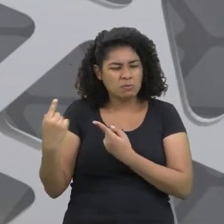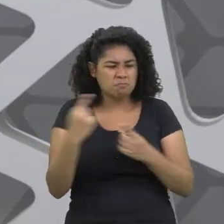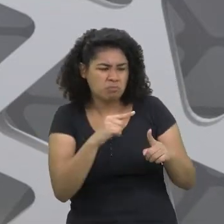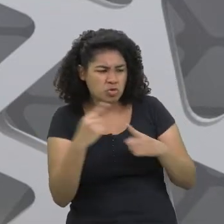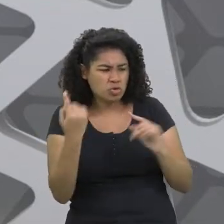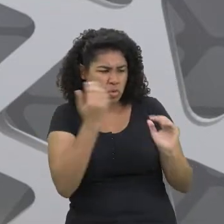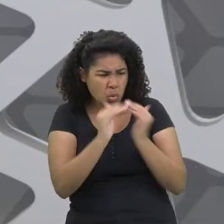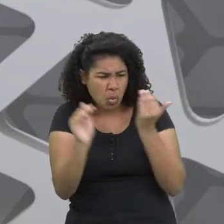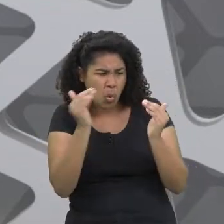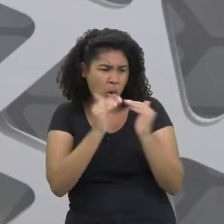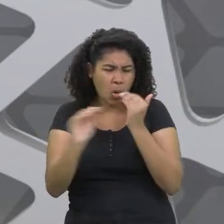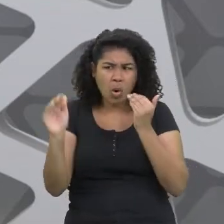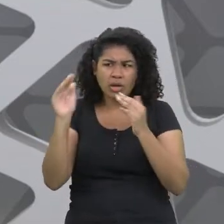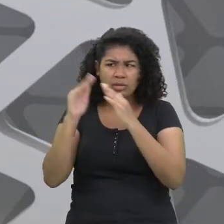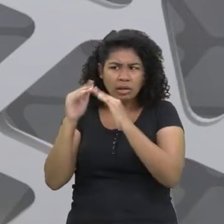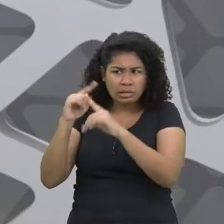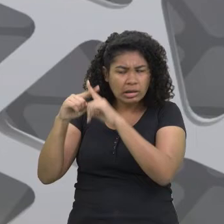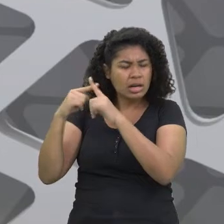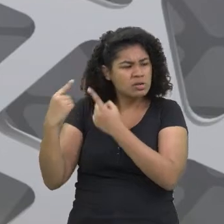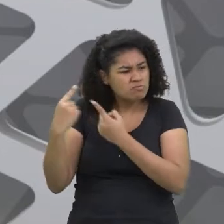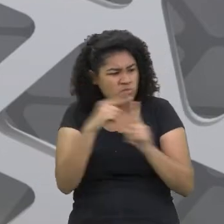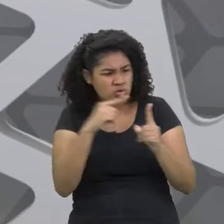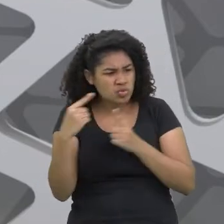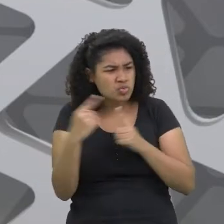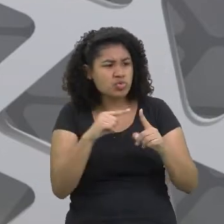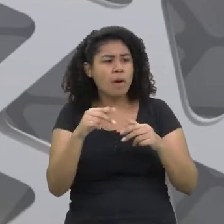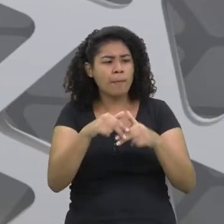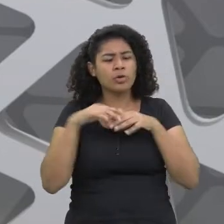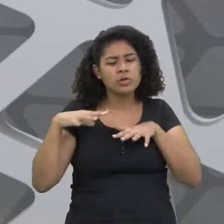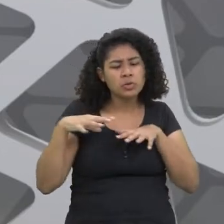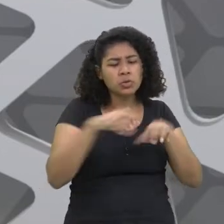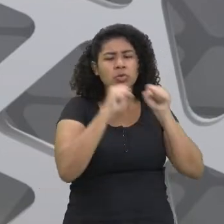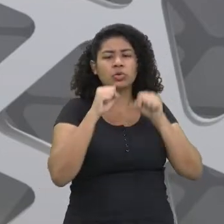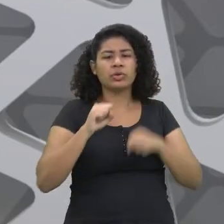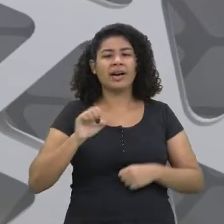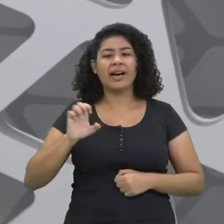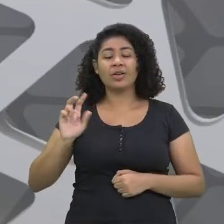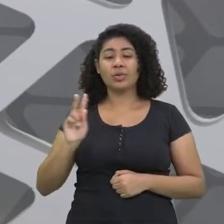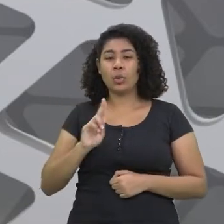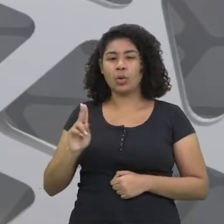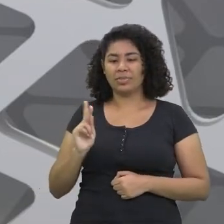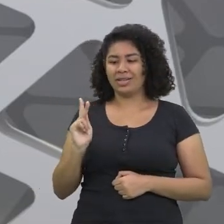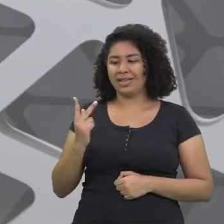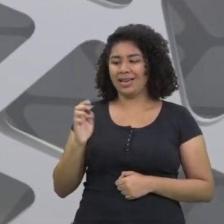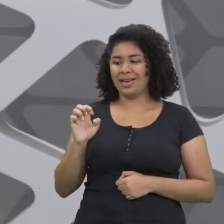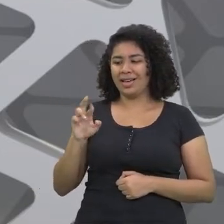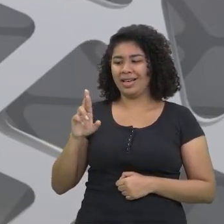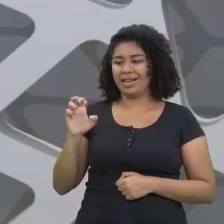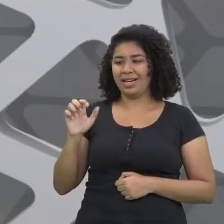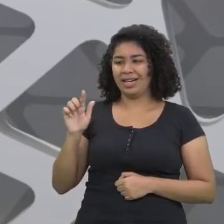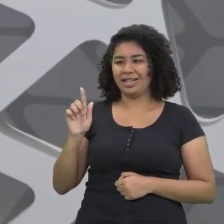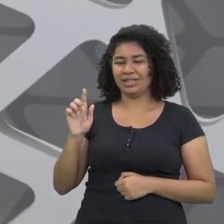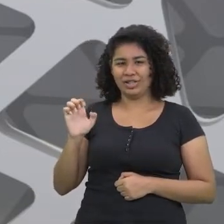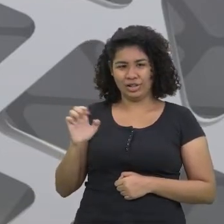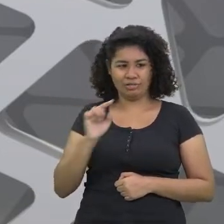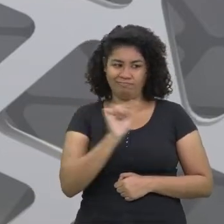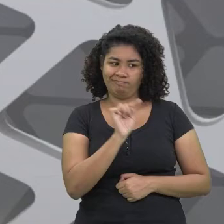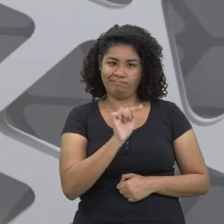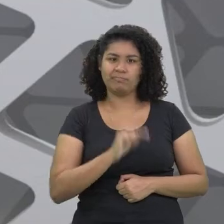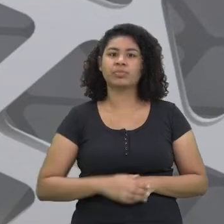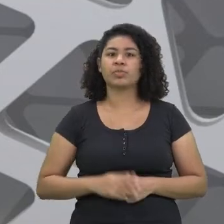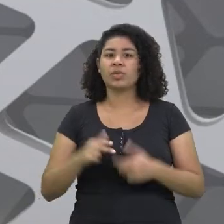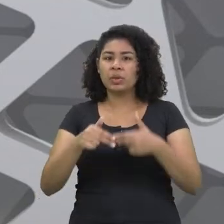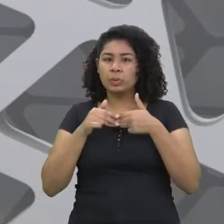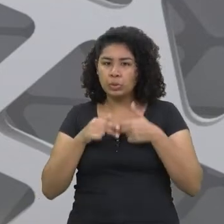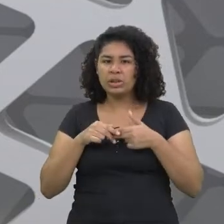discordando das ideias da igreja, era considerado um herege. E nesse momento os protestantes eram esses hereges, então por isso